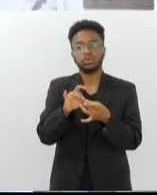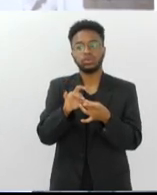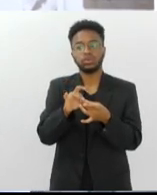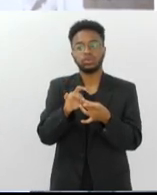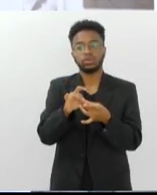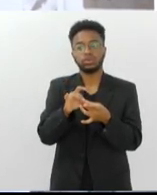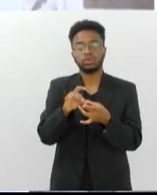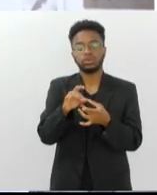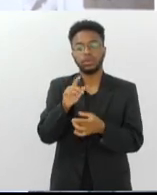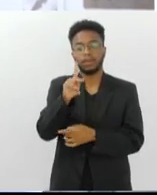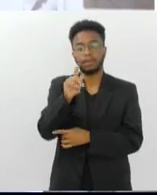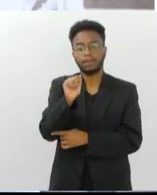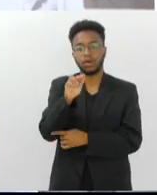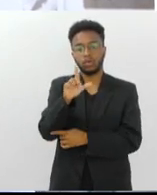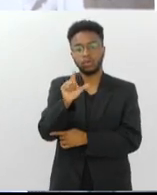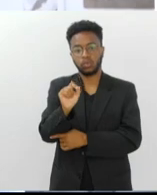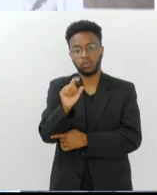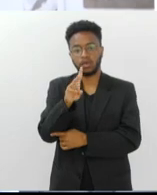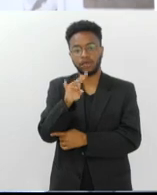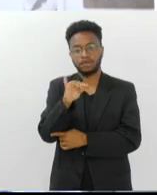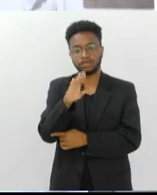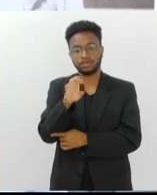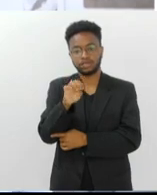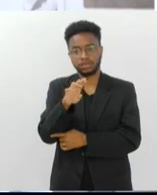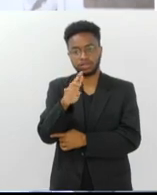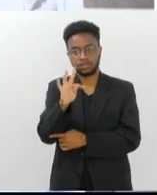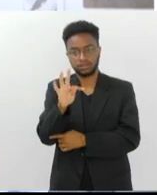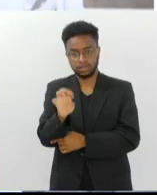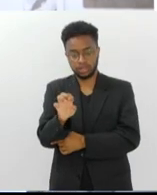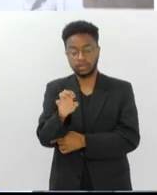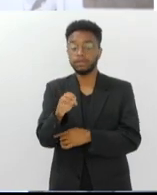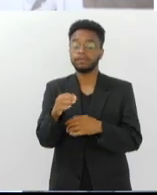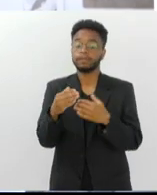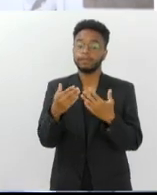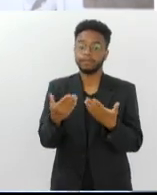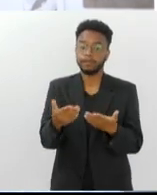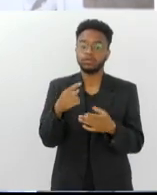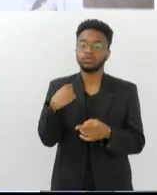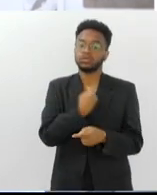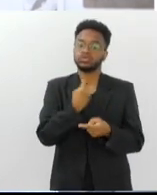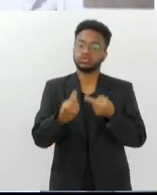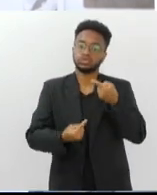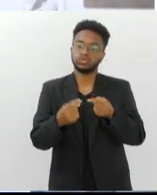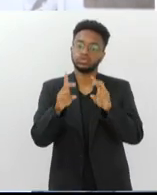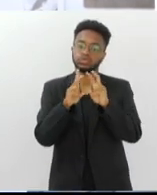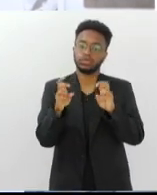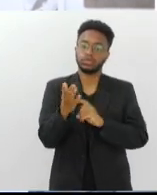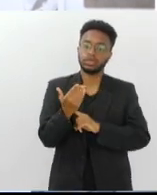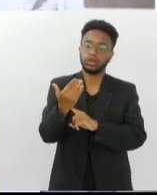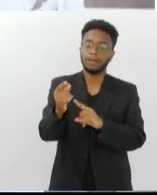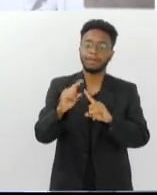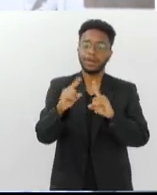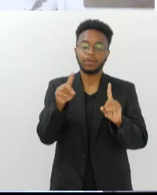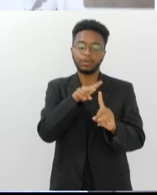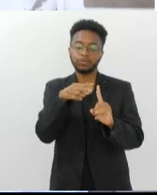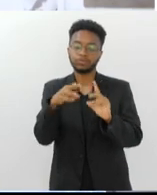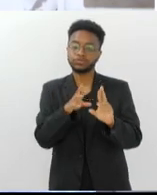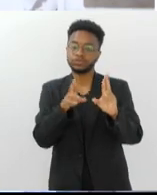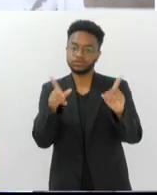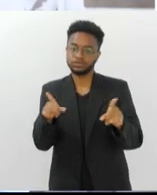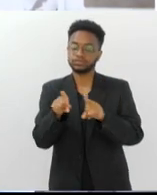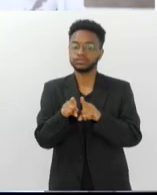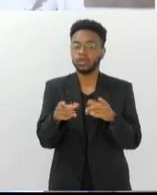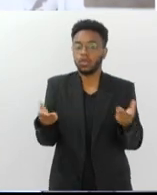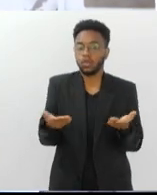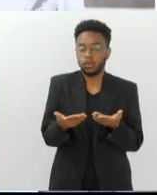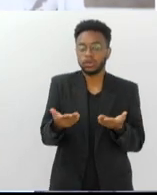Vicente da Fundação Dom Cabral, em que eles discutiam a questão da tecnologia, mas sob ângulos muito distintos. E, ao mesmo tempo, também tivemos